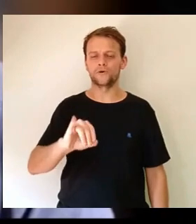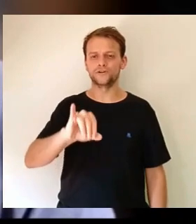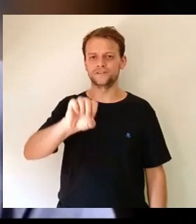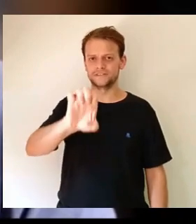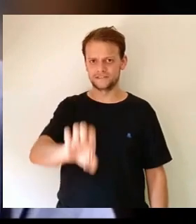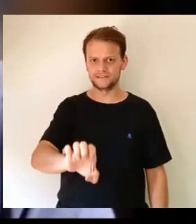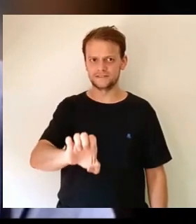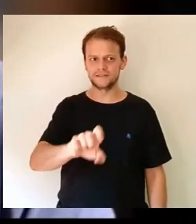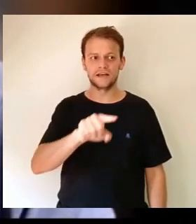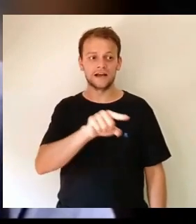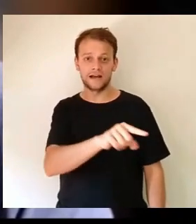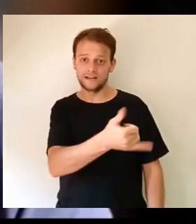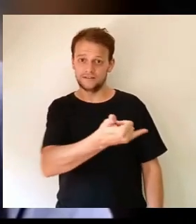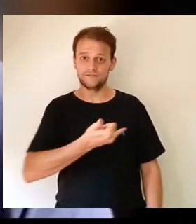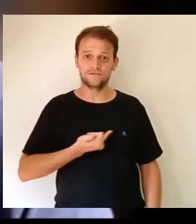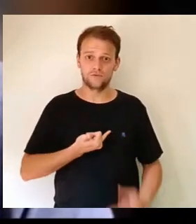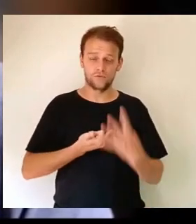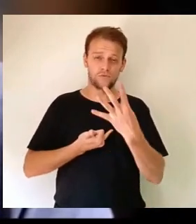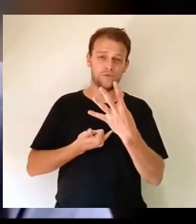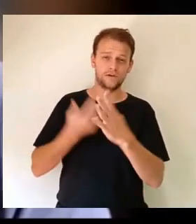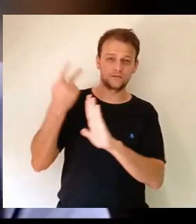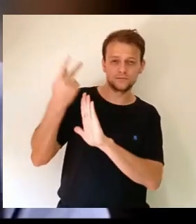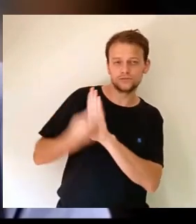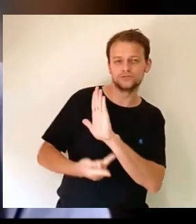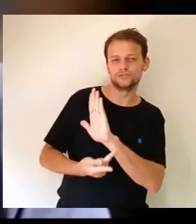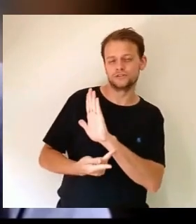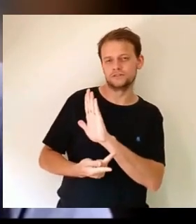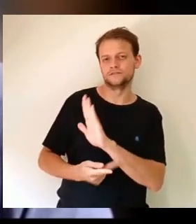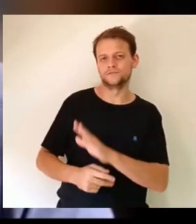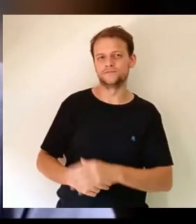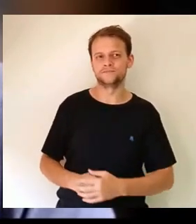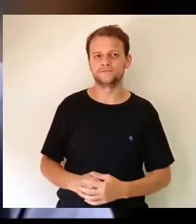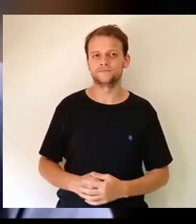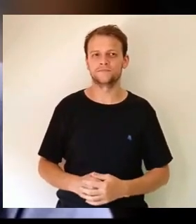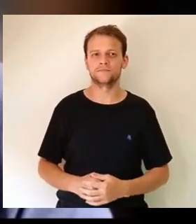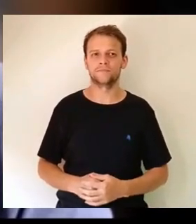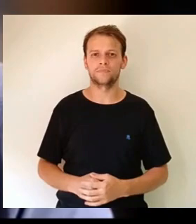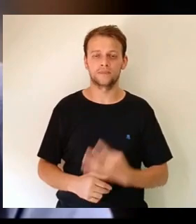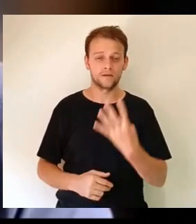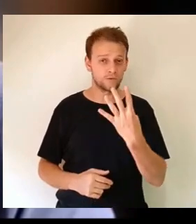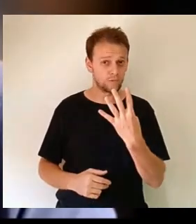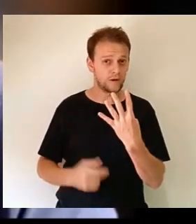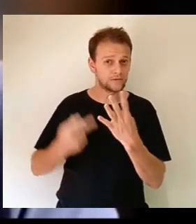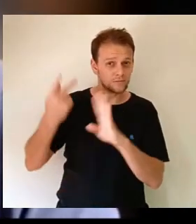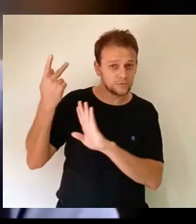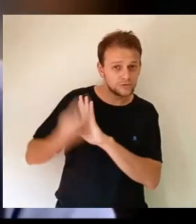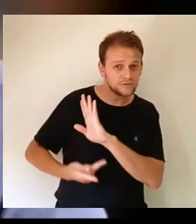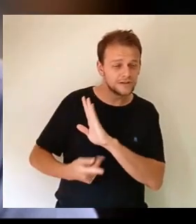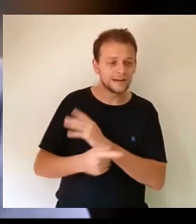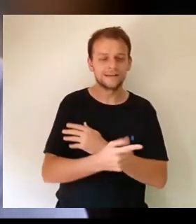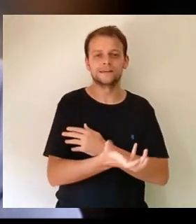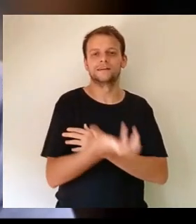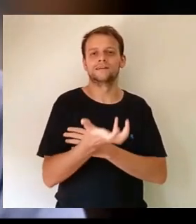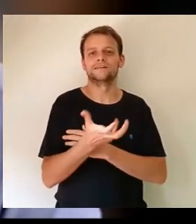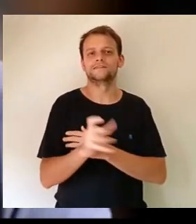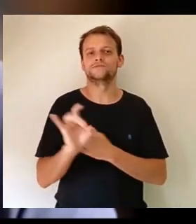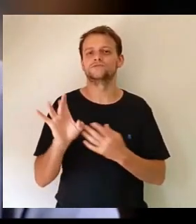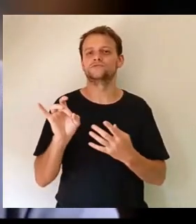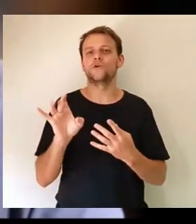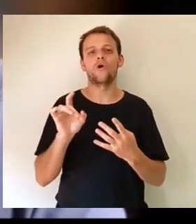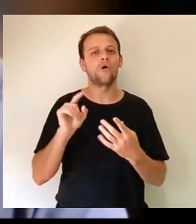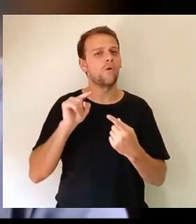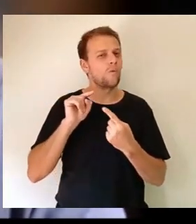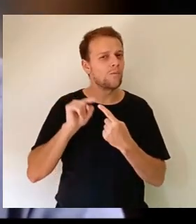Apoia-se. E ele listou quatro projetos que eu estou lendo aqui, por isso estou olhando meio para o lado. Então ele me falou de quatro projetos que